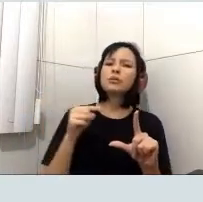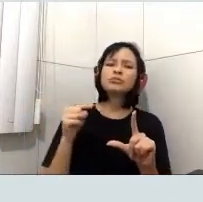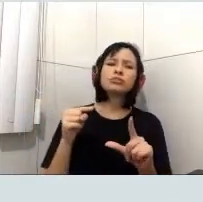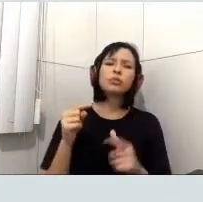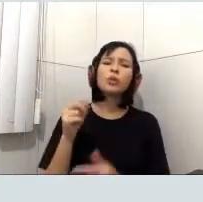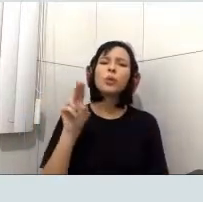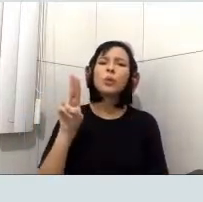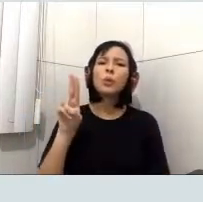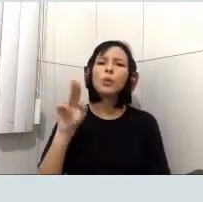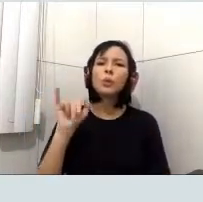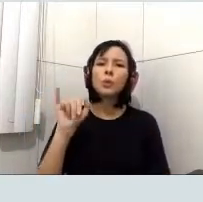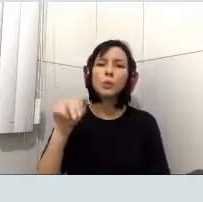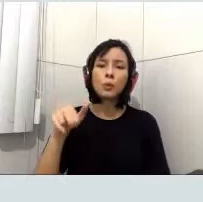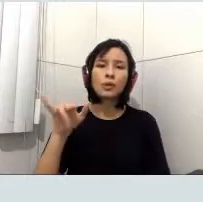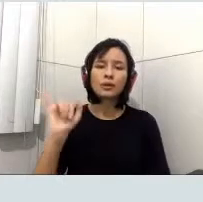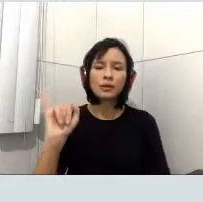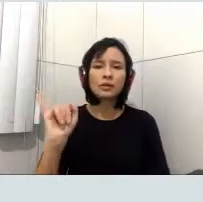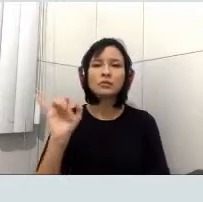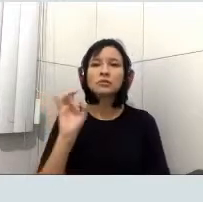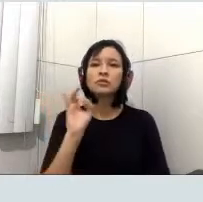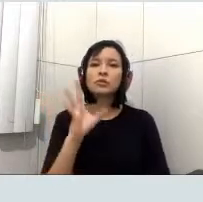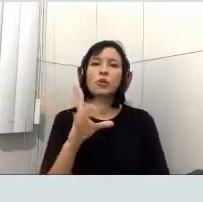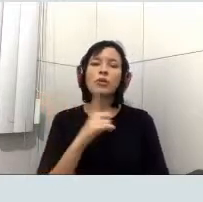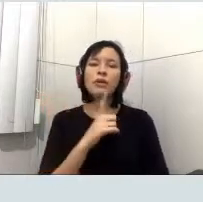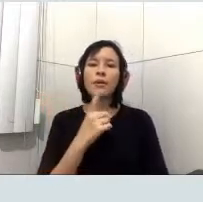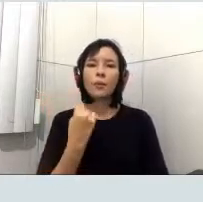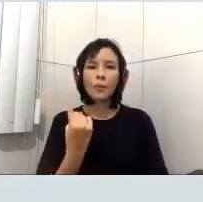ou seja, ela só tem uma dimensão.